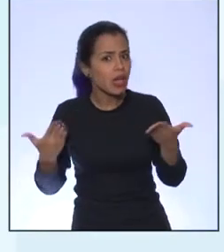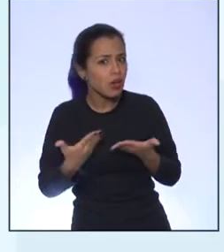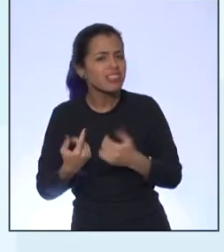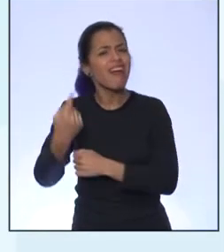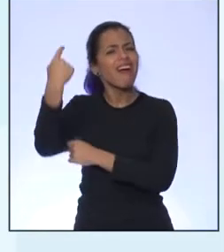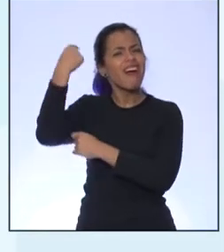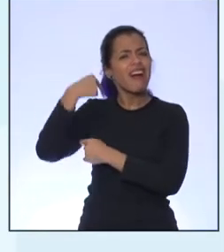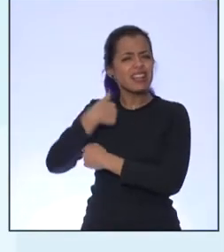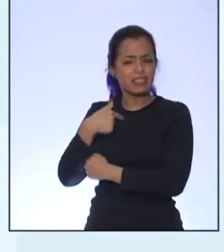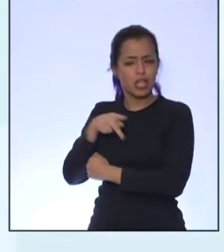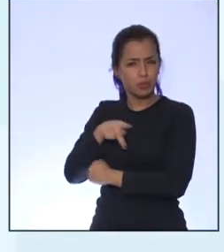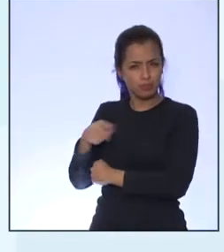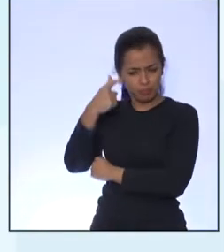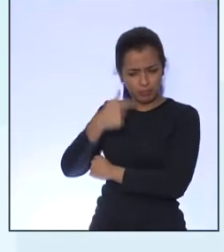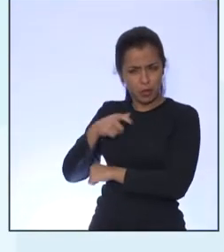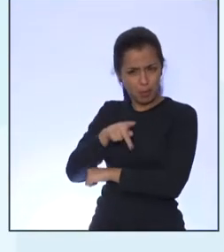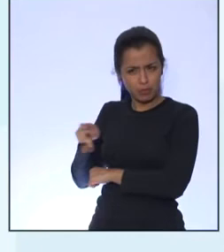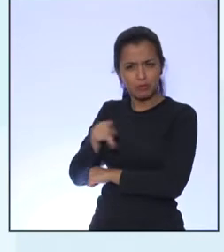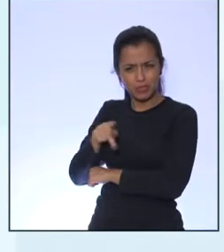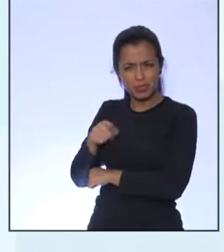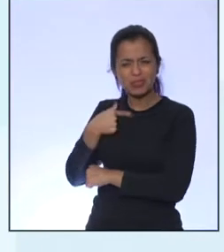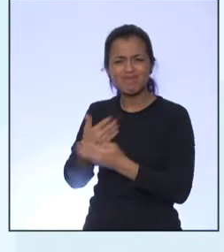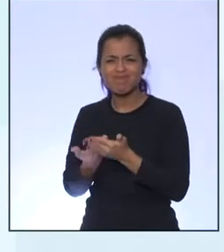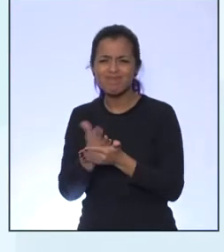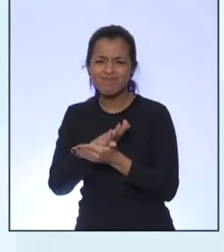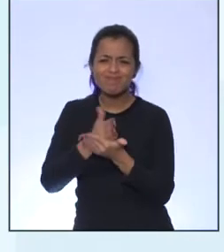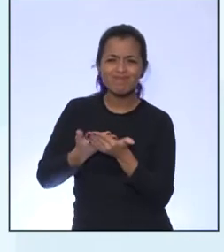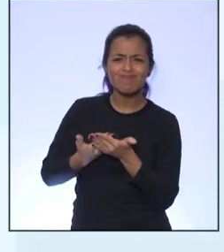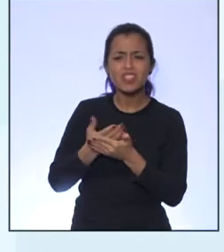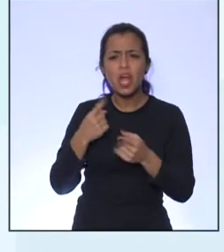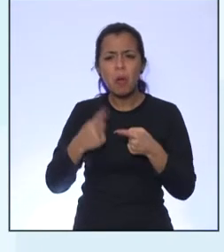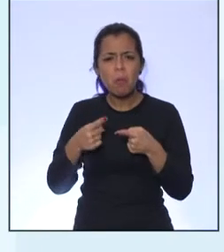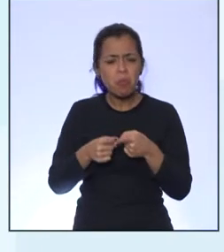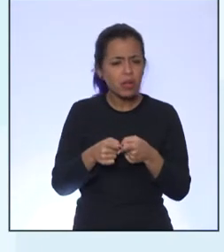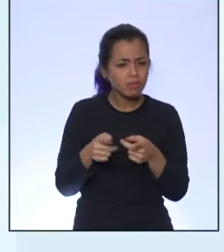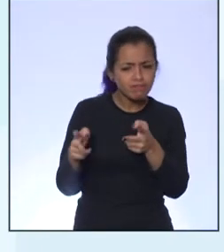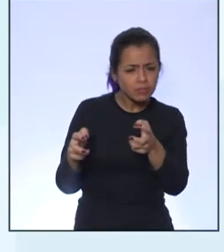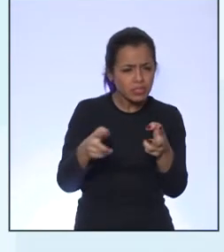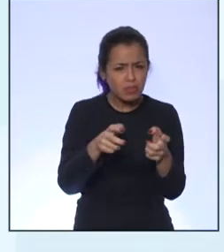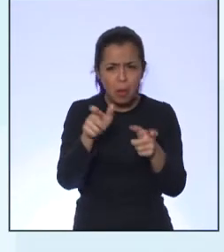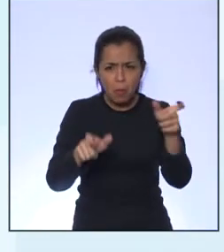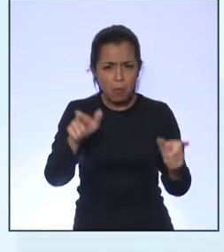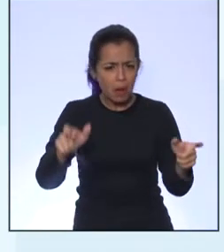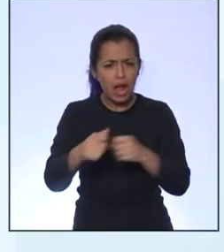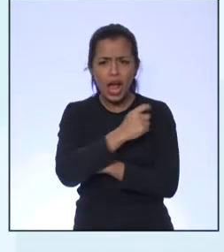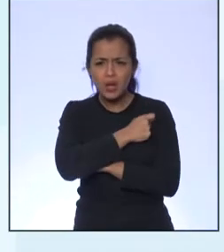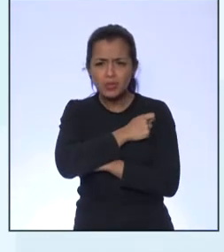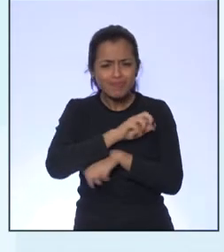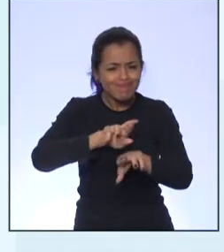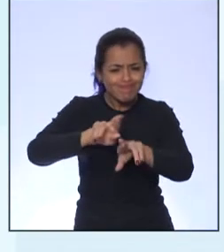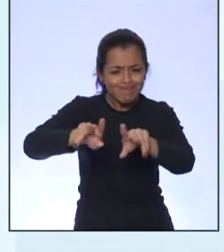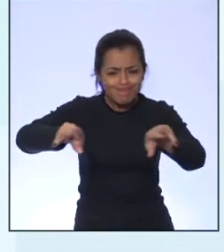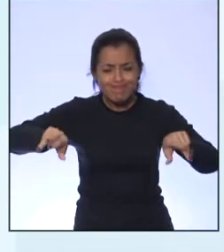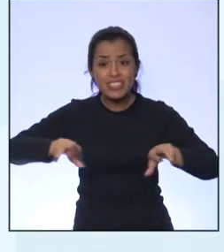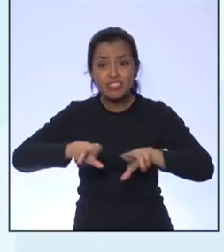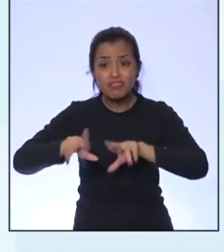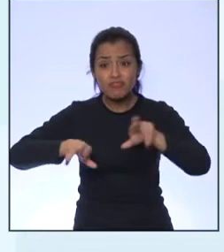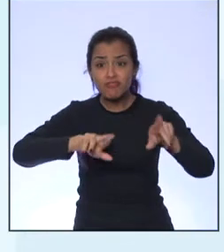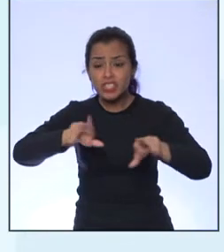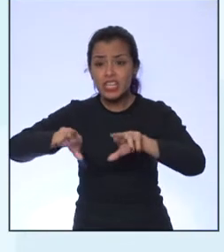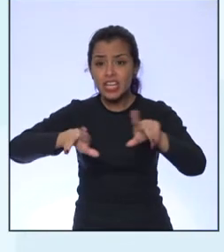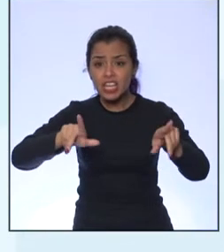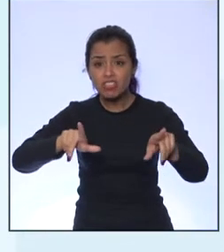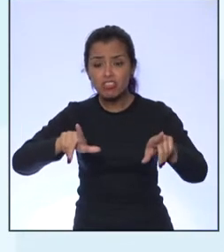muito, enquanto professor, sabendo que os alunos são diferentes, os professores são diferentes, e todos deveriam passar pelo